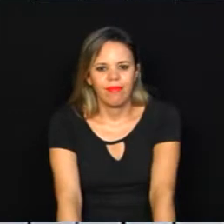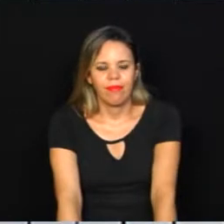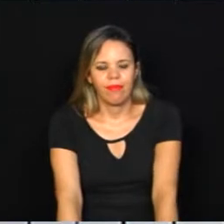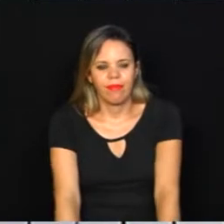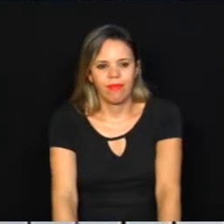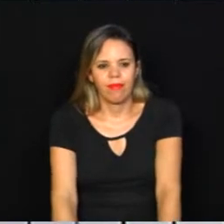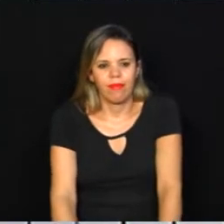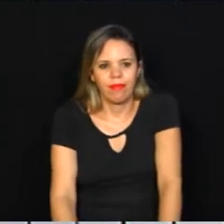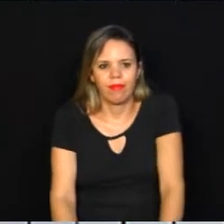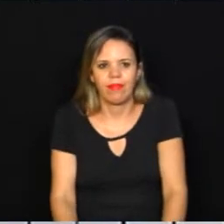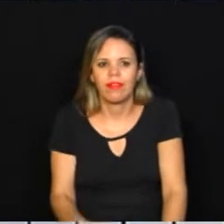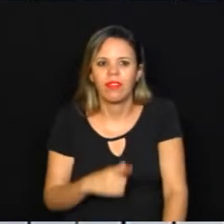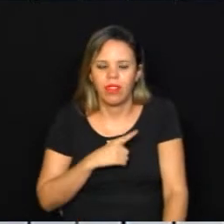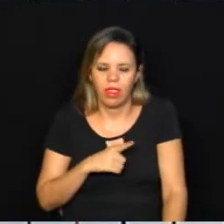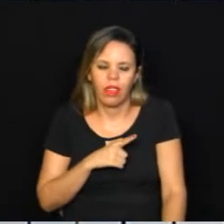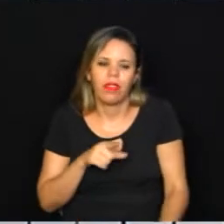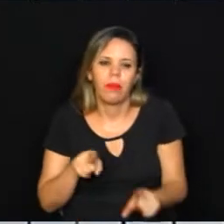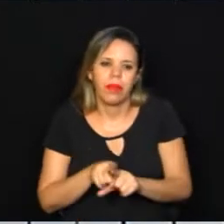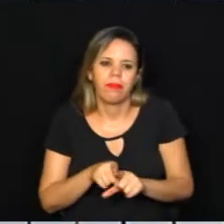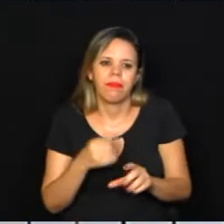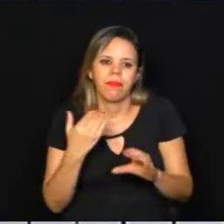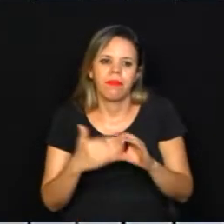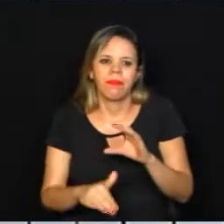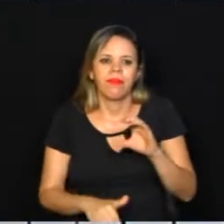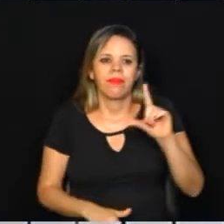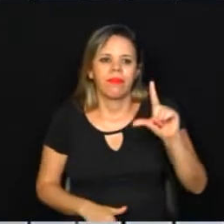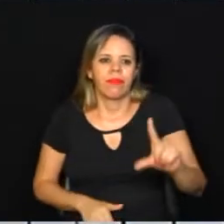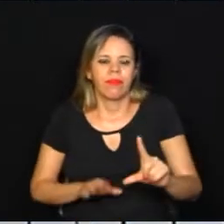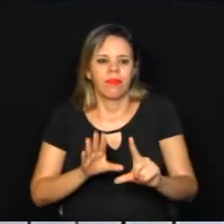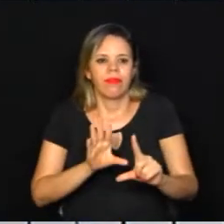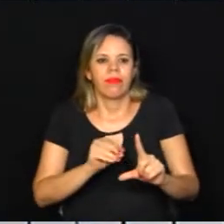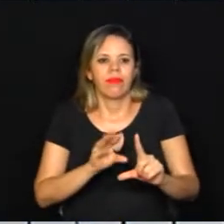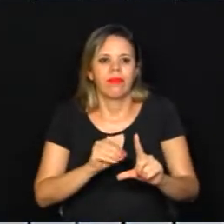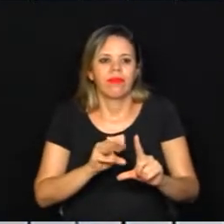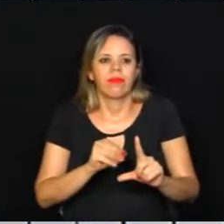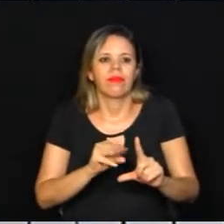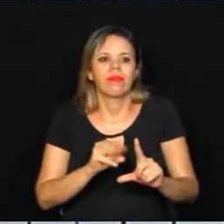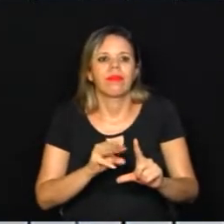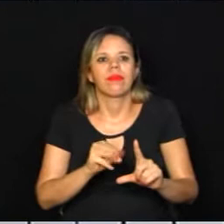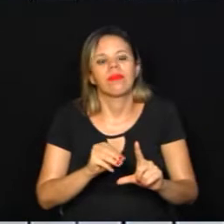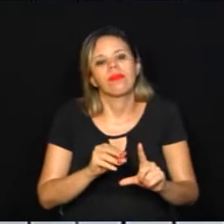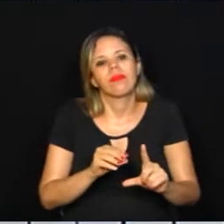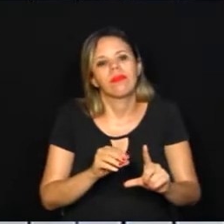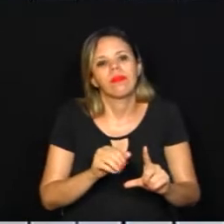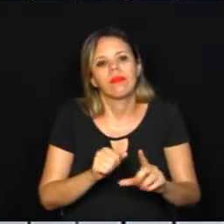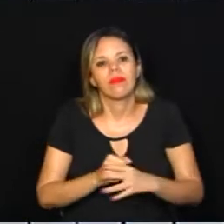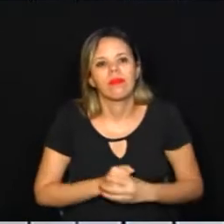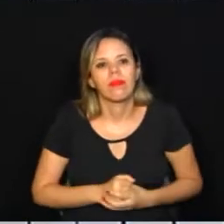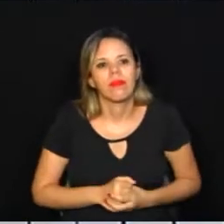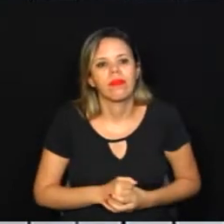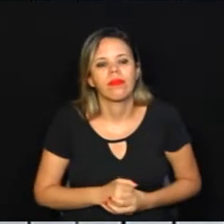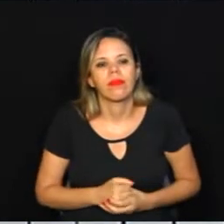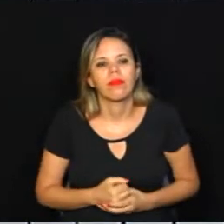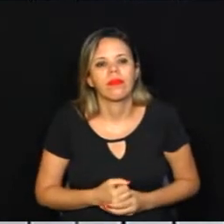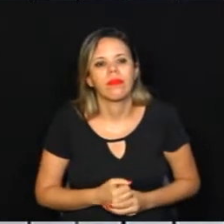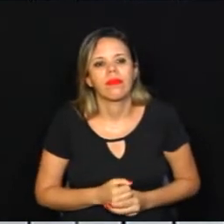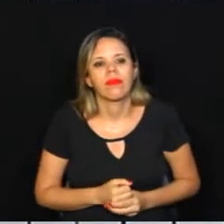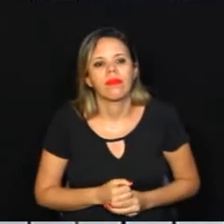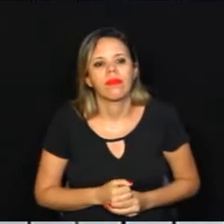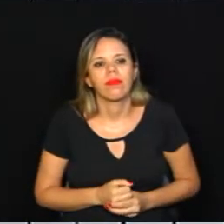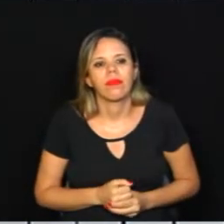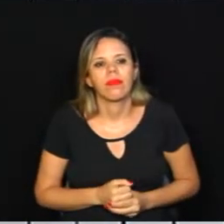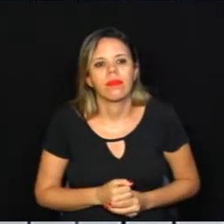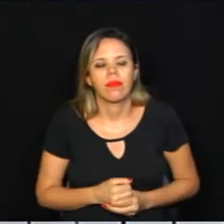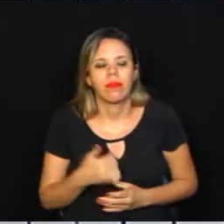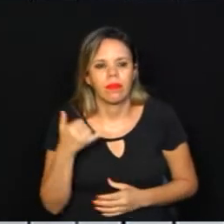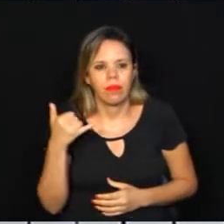978293776, ou você tem a opção de enviar uma mensagem através do nosso QR Code. Está aqui, ó, tô apontando para ele. Você pega o seu